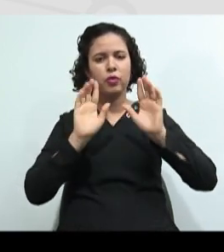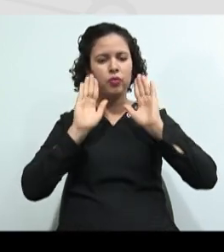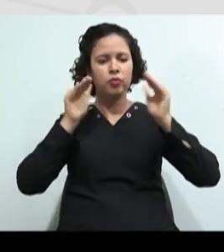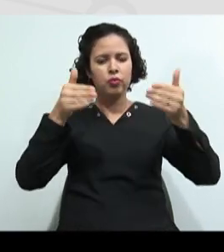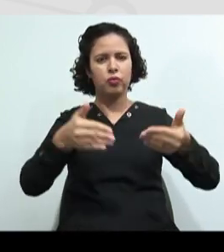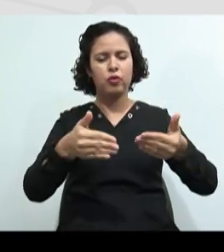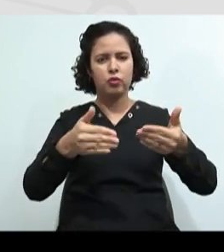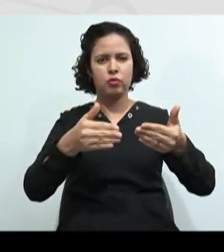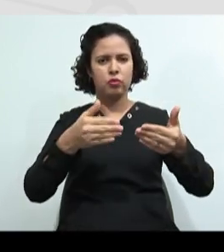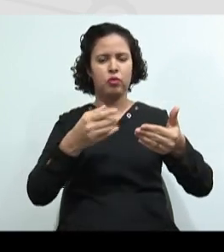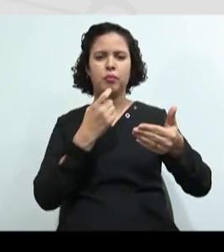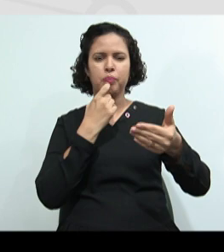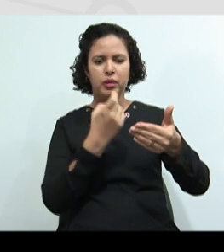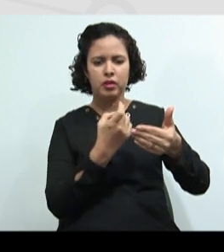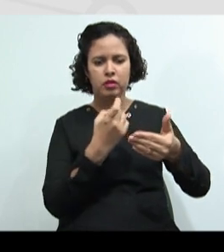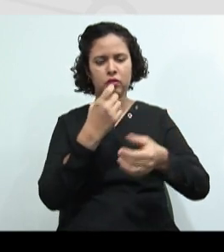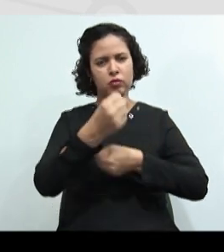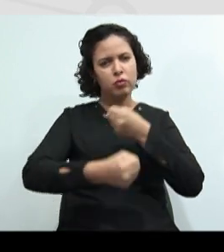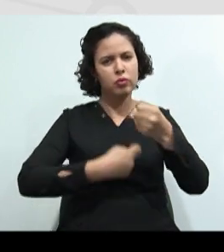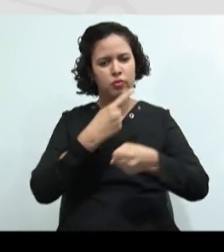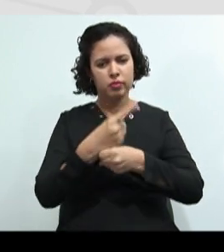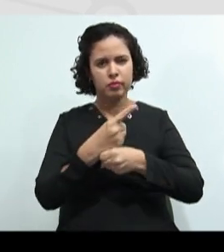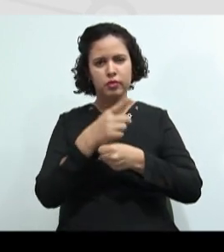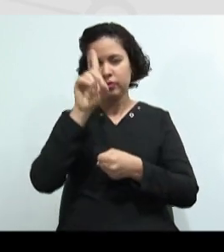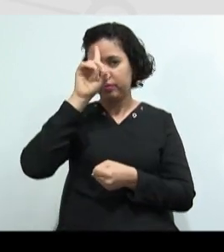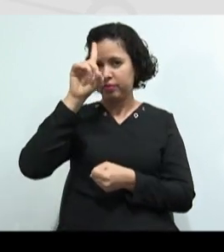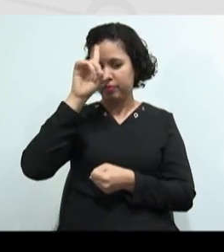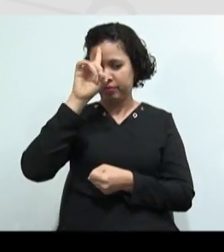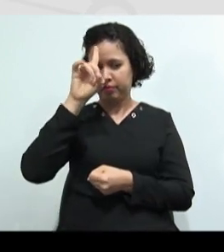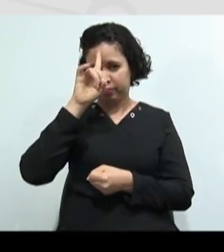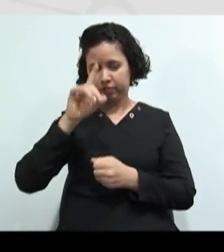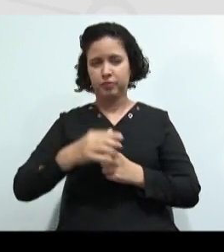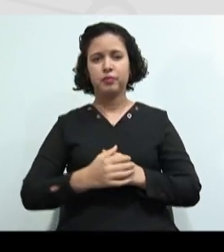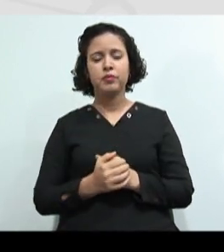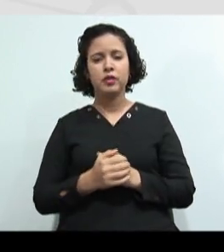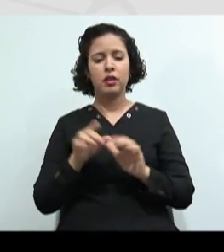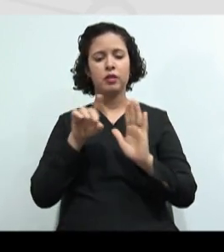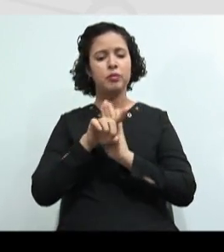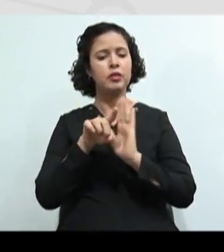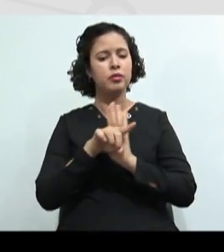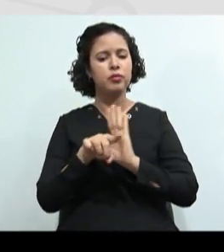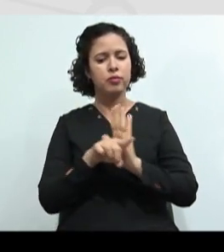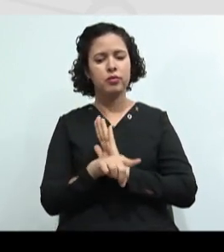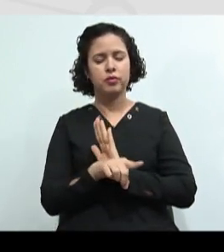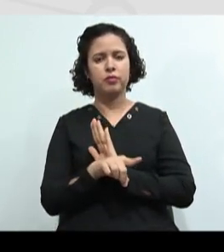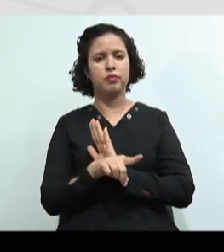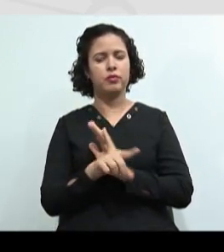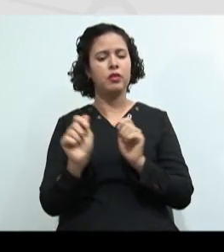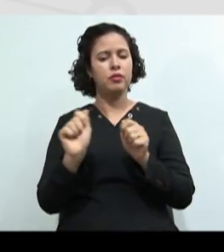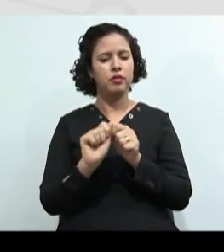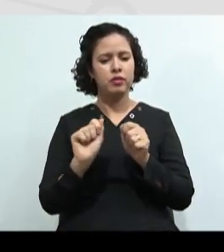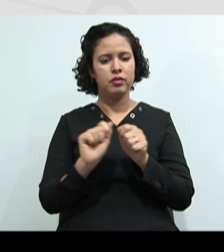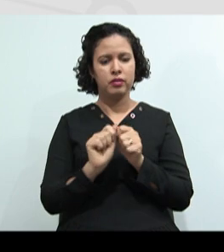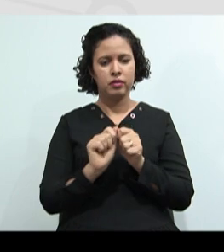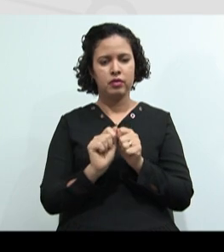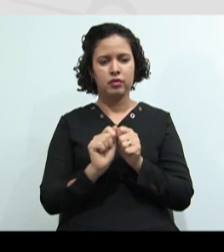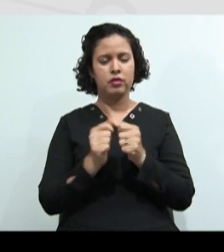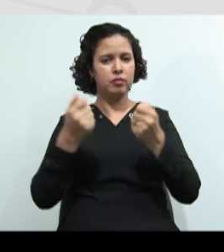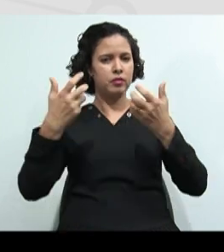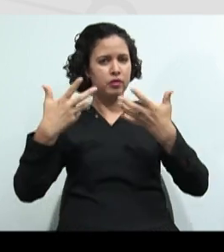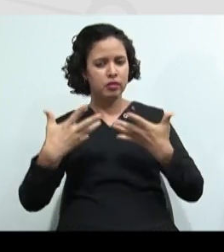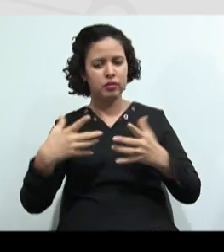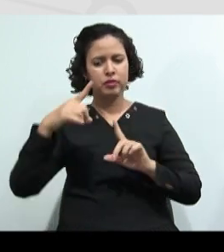curto prazo, que é até um ano, né? É a rotina do dia a dia. E aí, as perguntas que são feitas, na verdade, quando você fala em